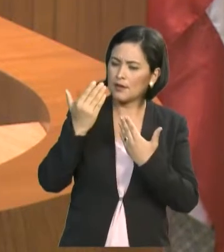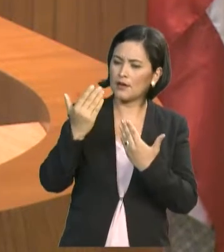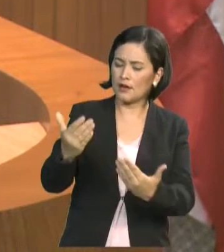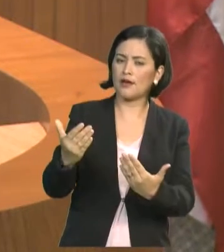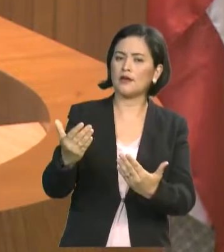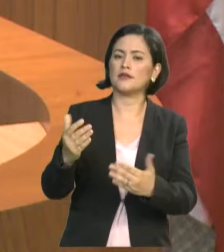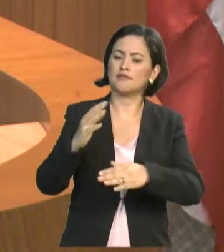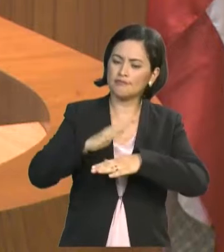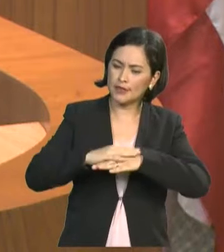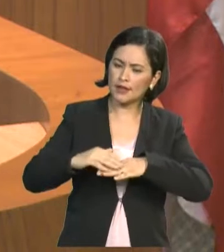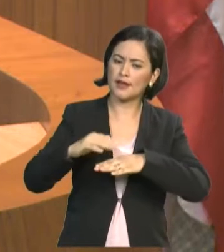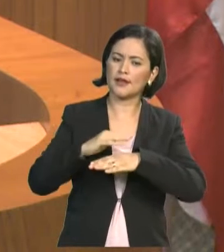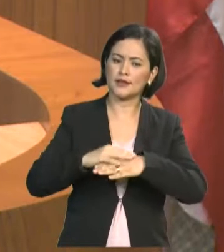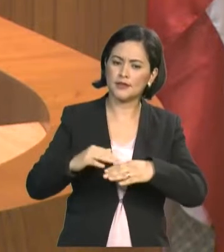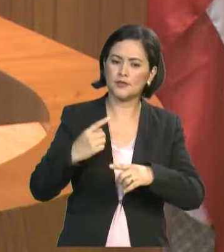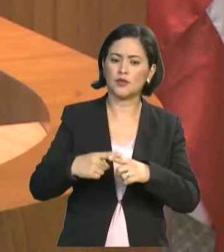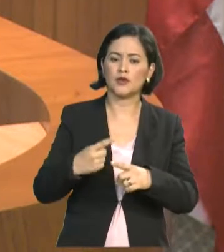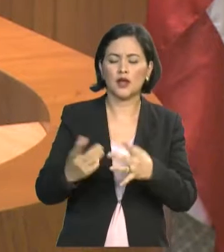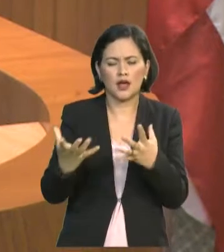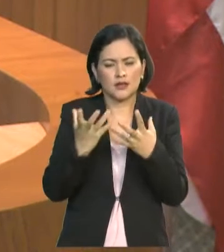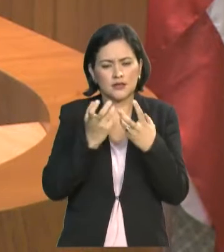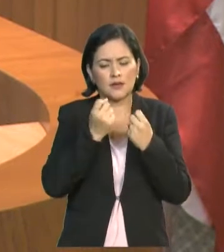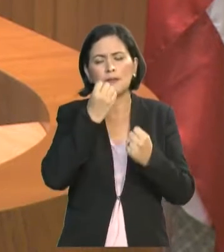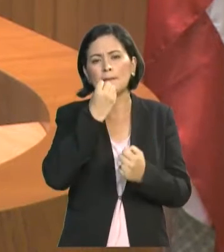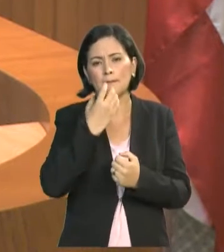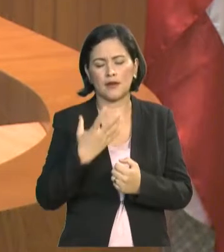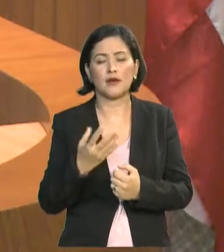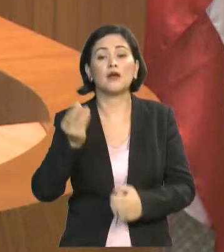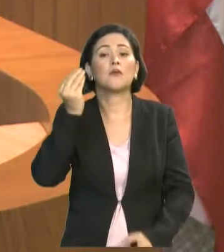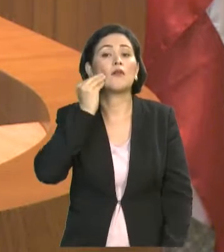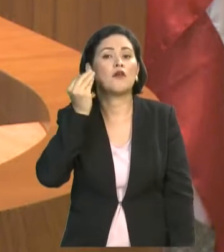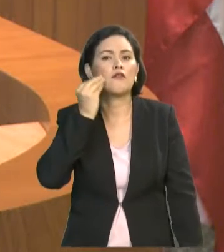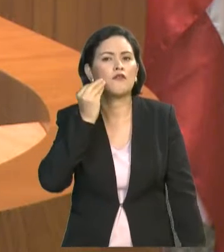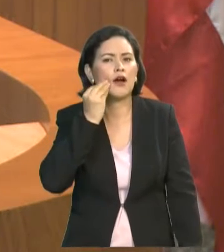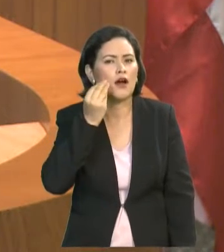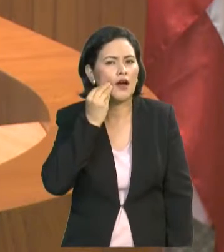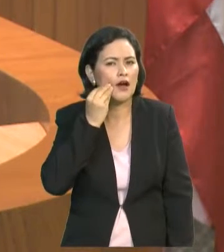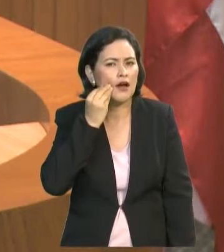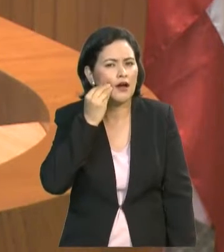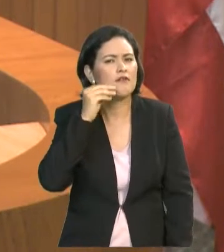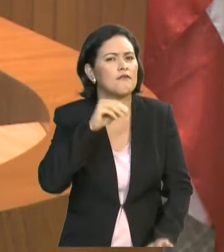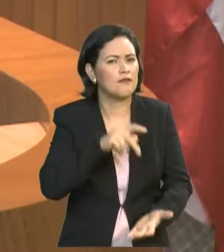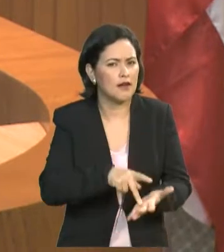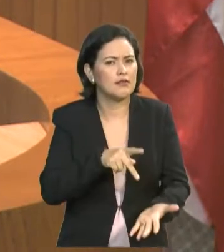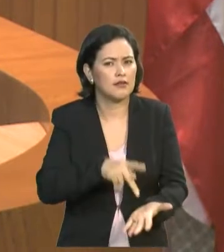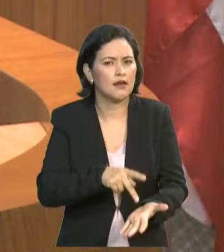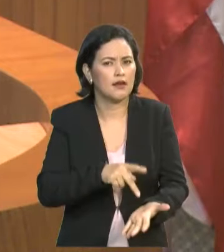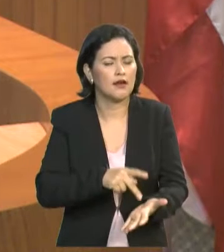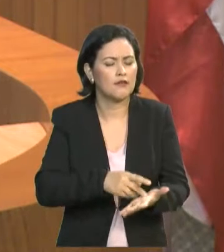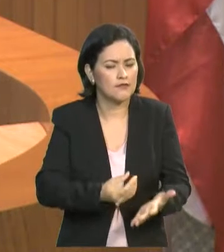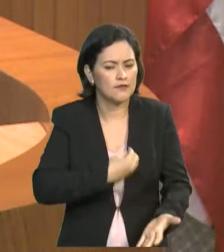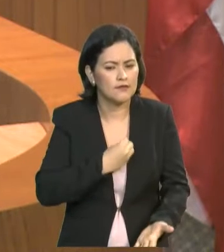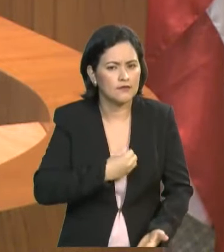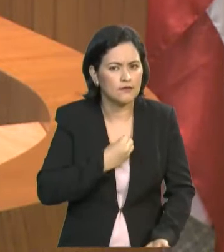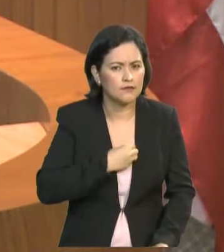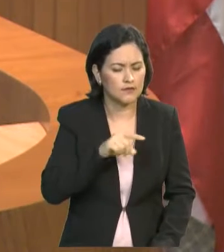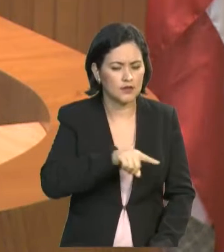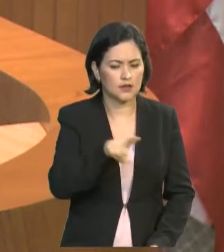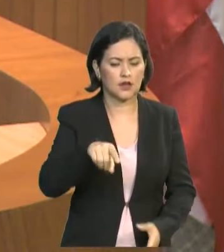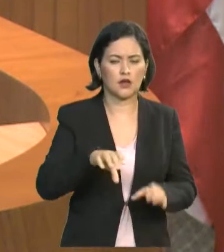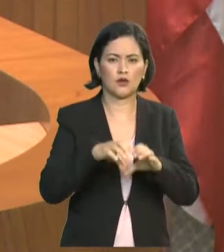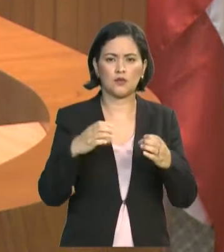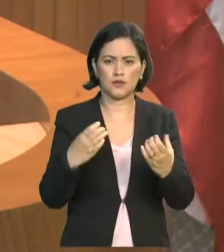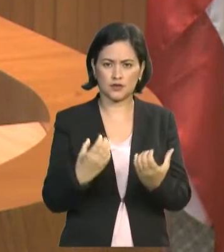comunidade, vivenciar a realidade dessas comunidades, a exemplo